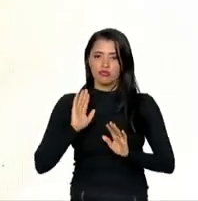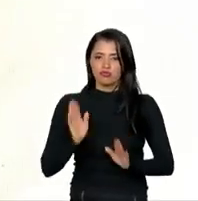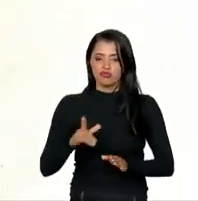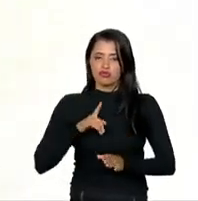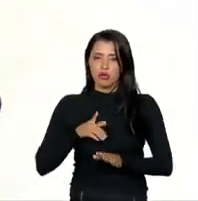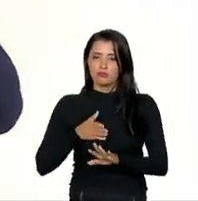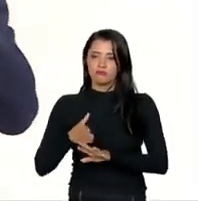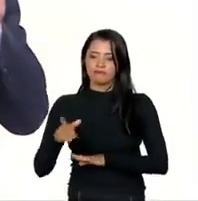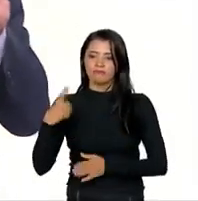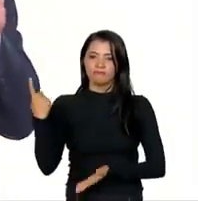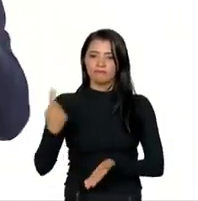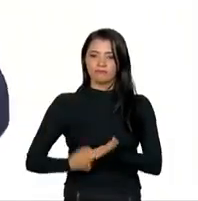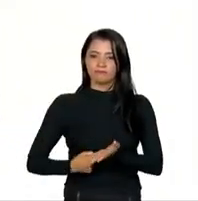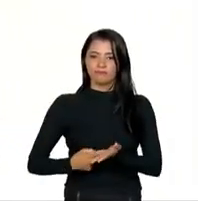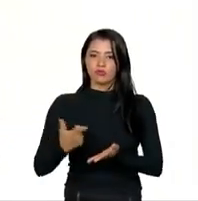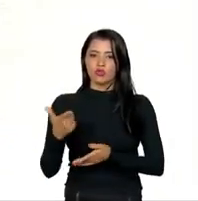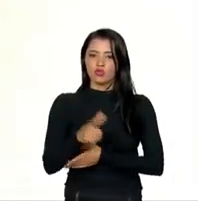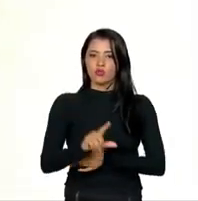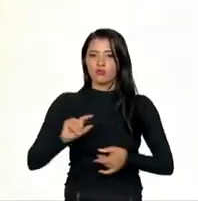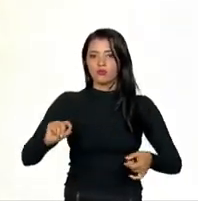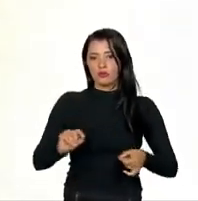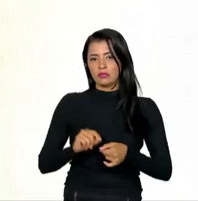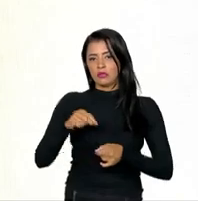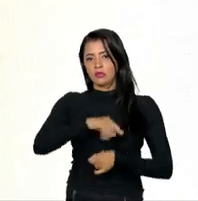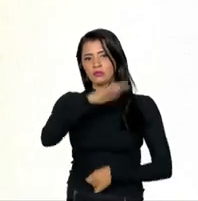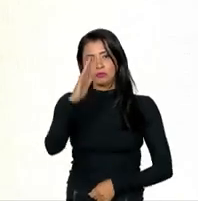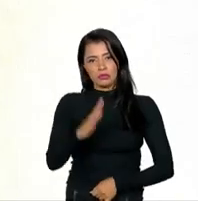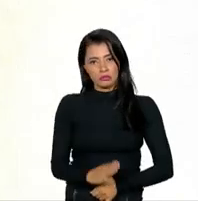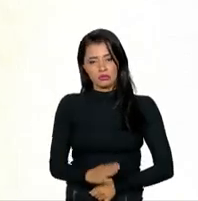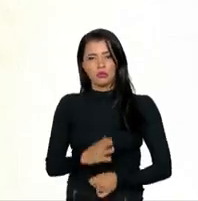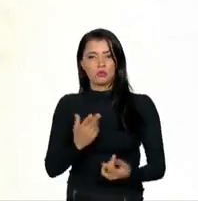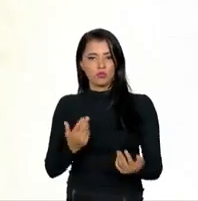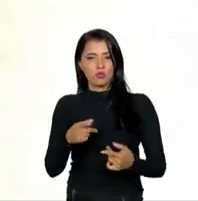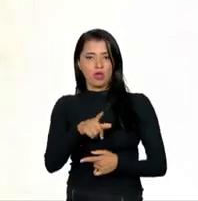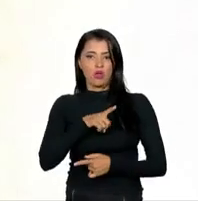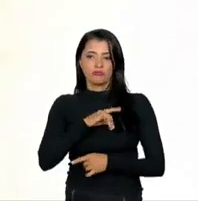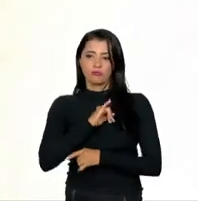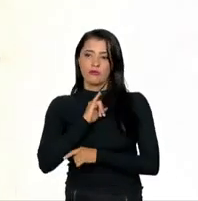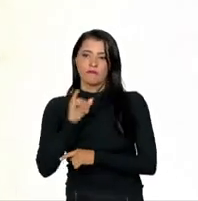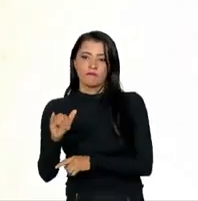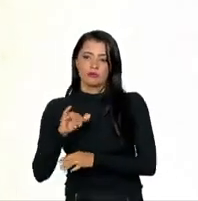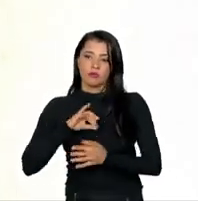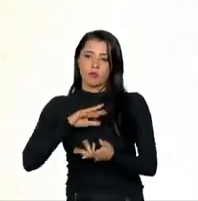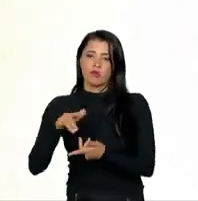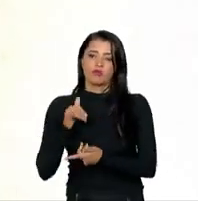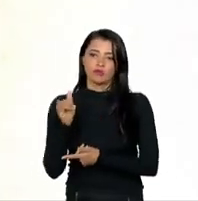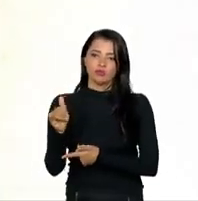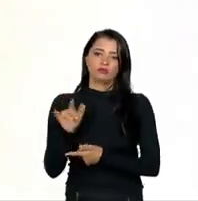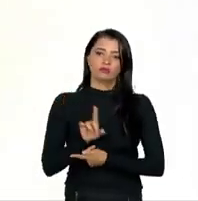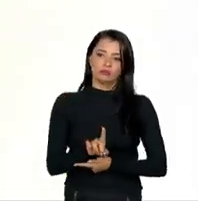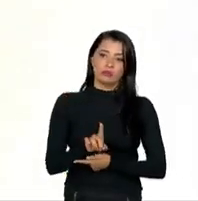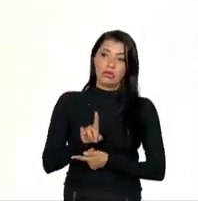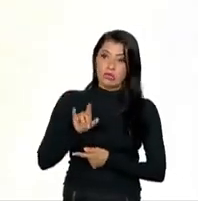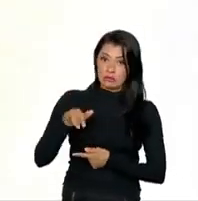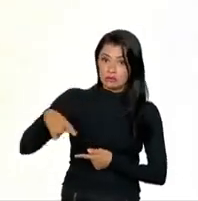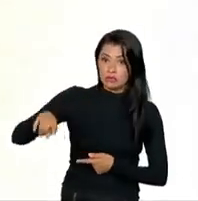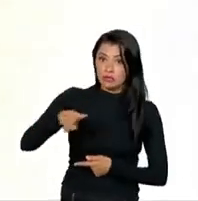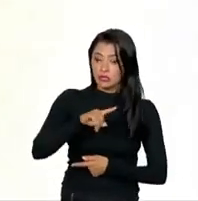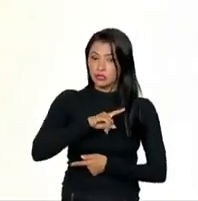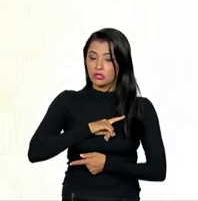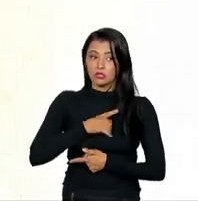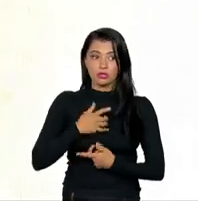está comprometido de novamente fazer no Brasil, diz ao mundo, e que tal se a gente